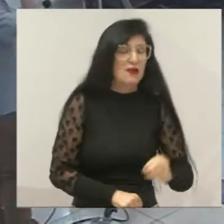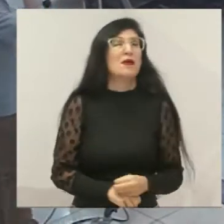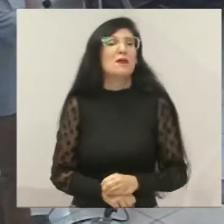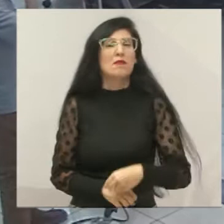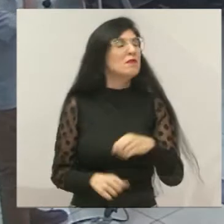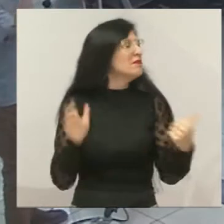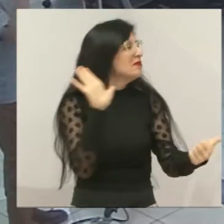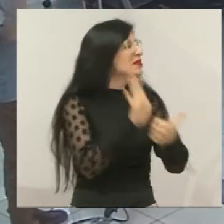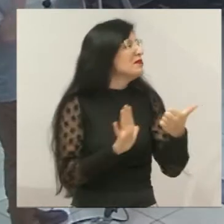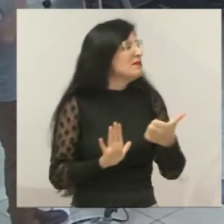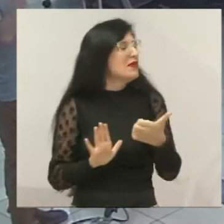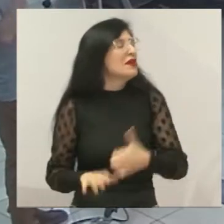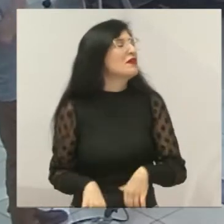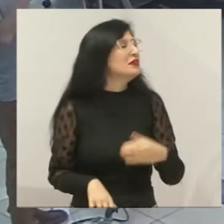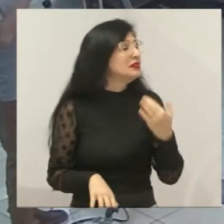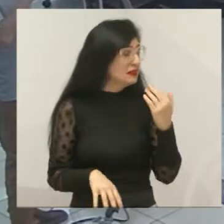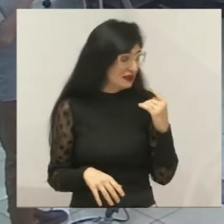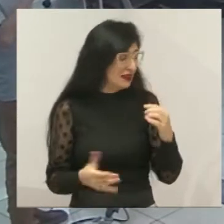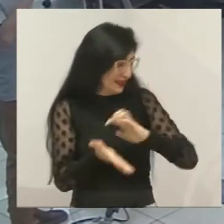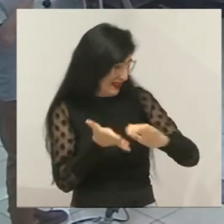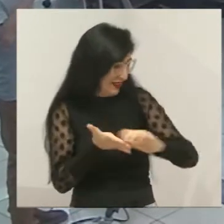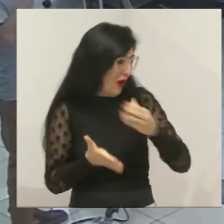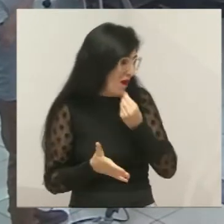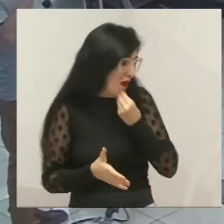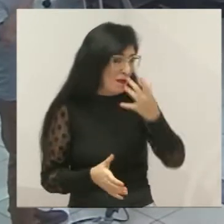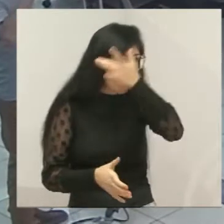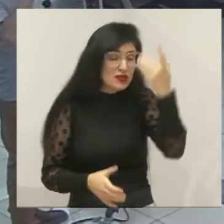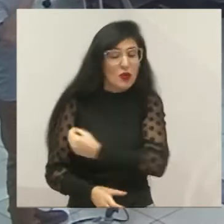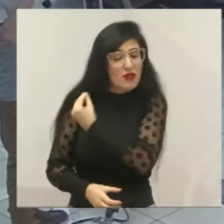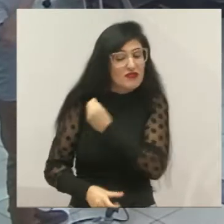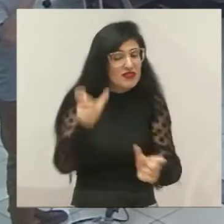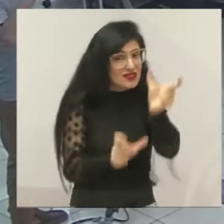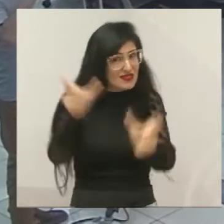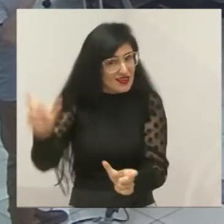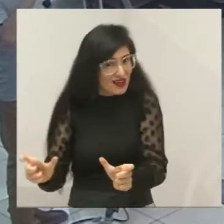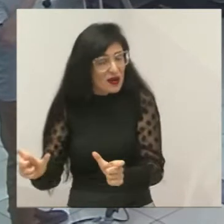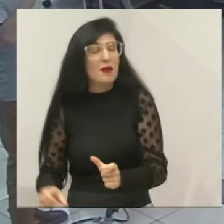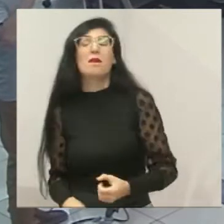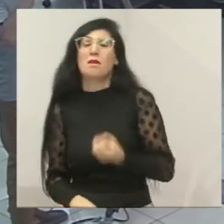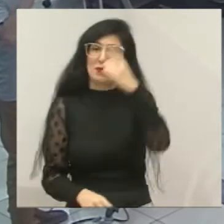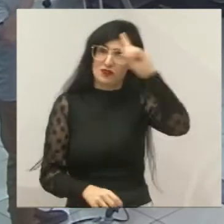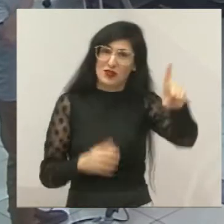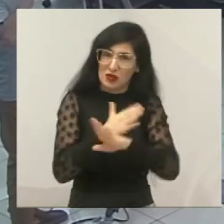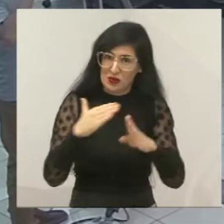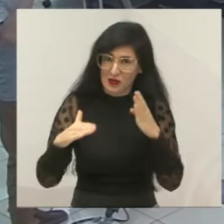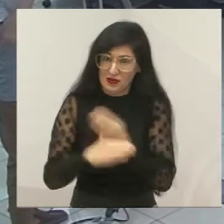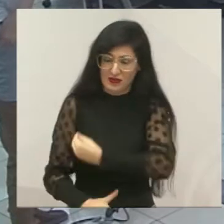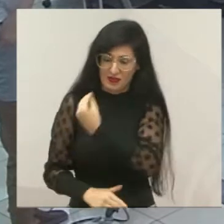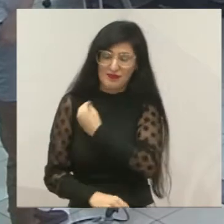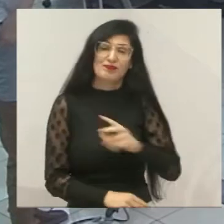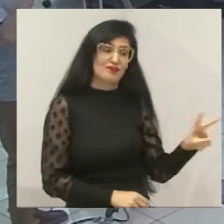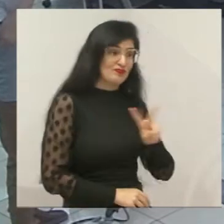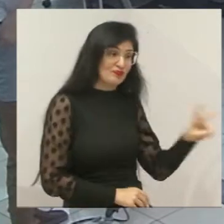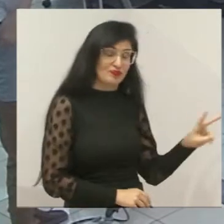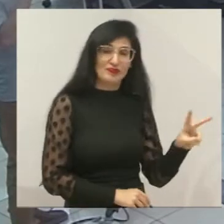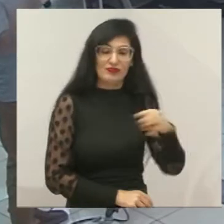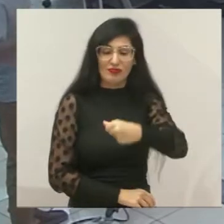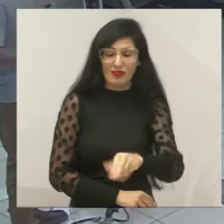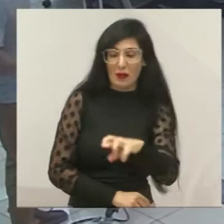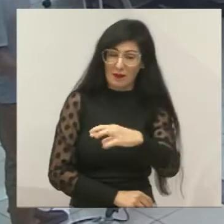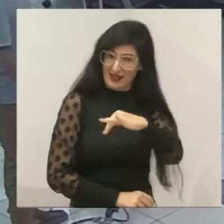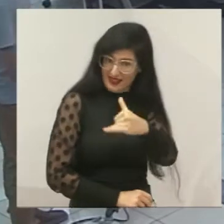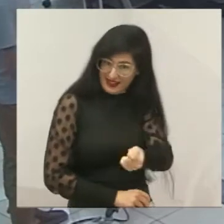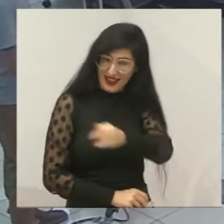faça a verificação de presença. Bom dia a todos. Estão presentes vereadora doutora